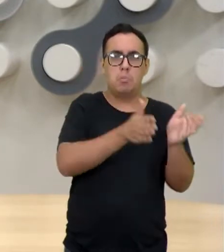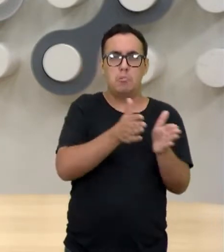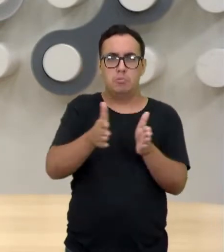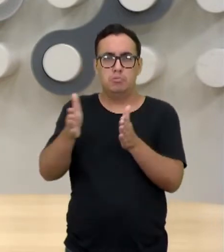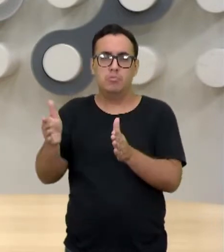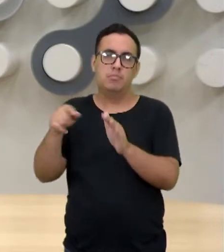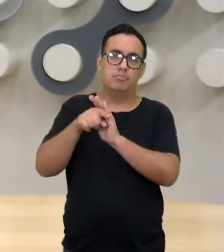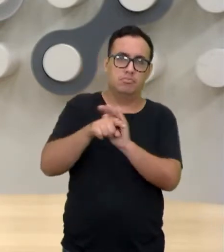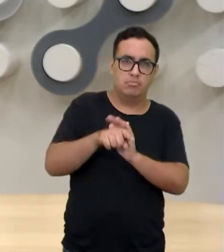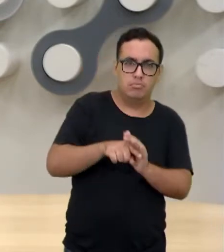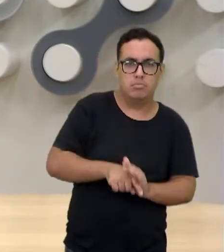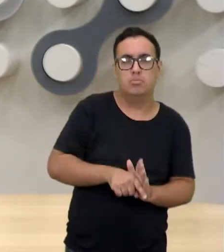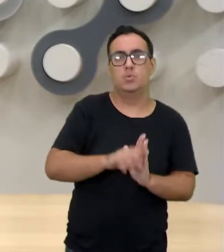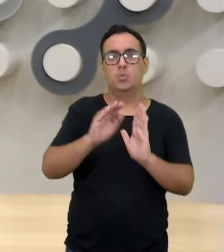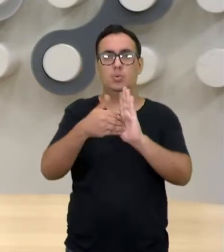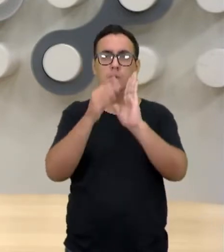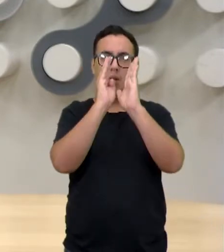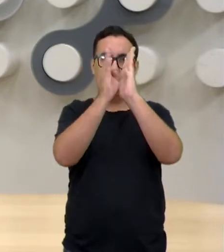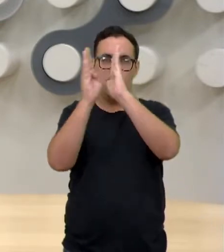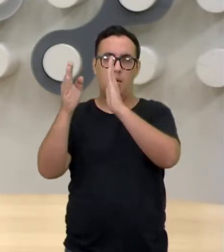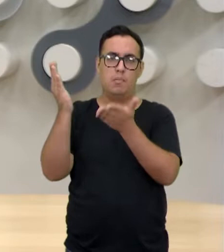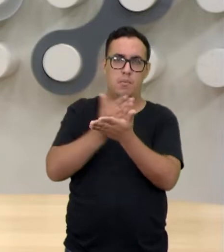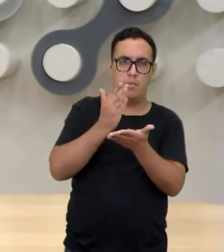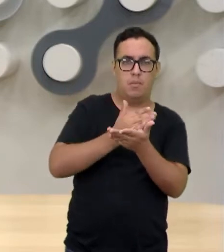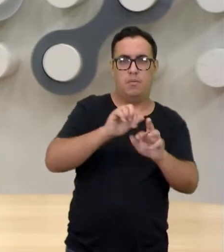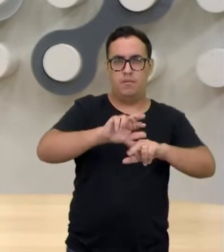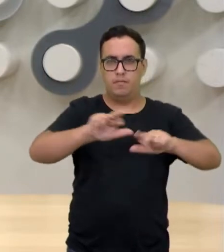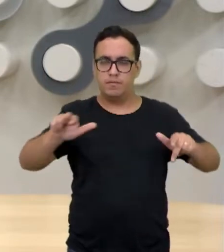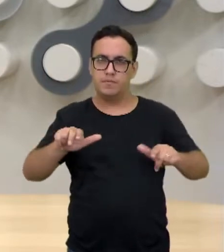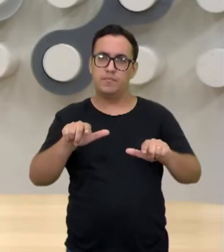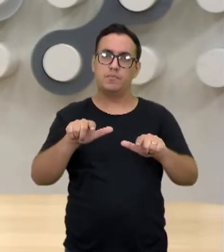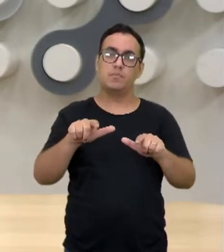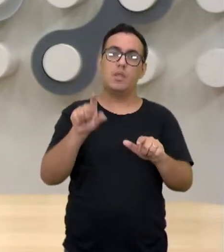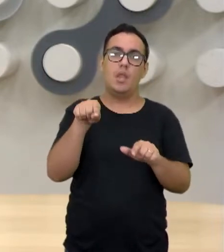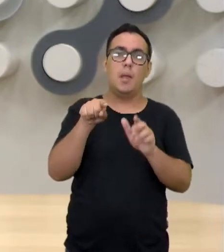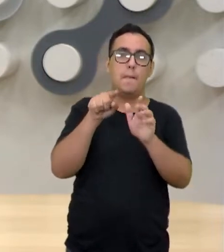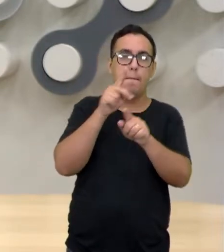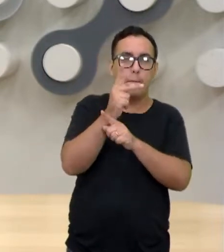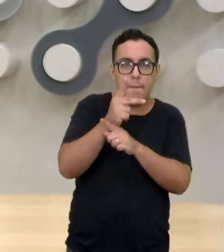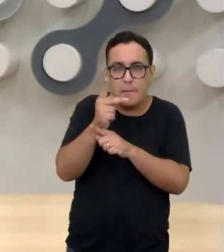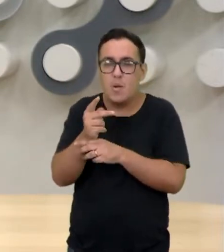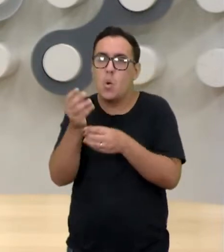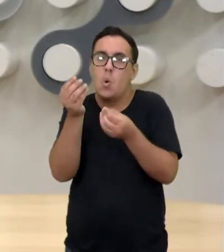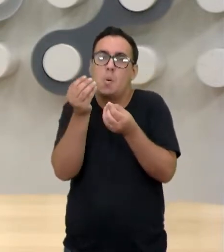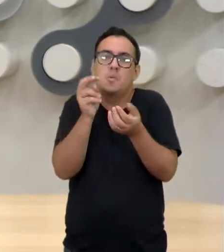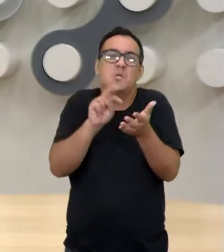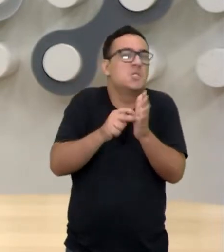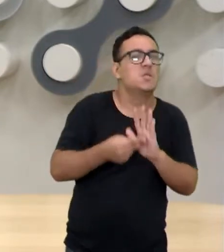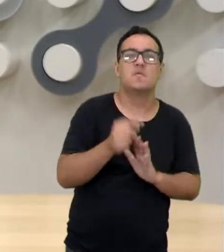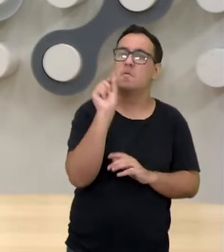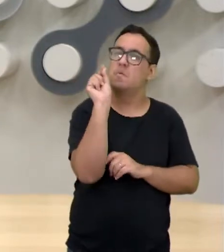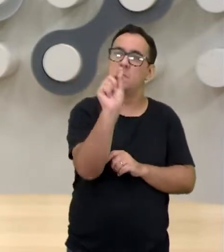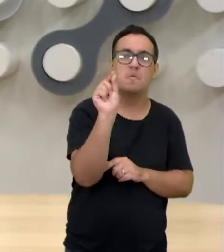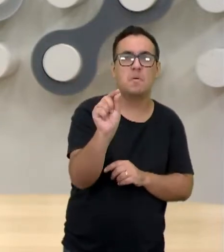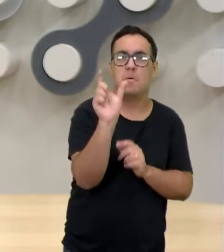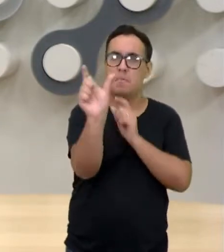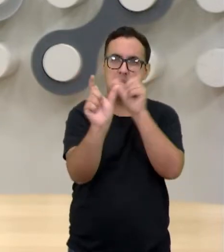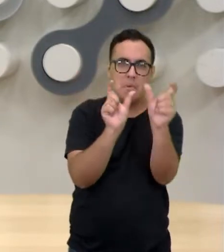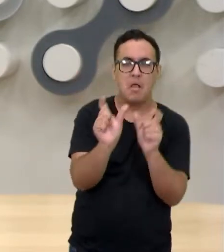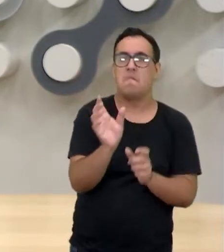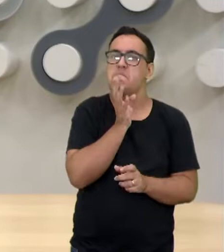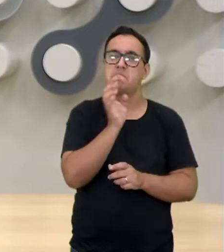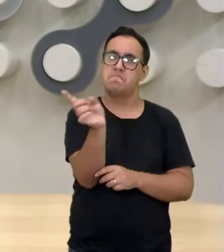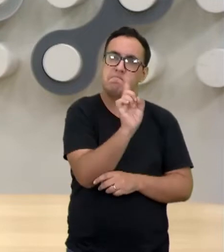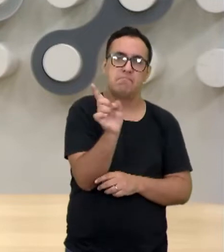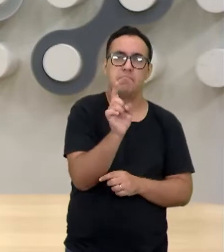da pesquisa bibliográfica, que é precisamente o de buscar o sentido, o significado das palavras desconhecidas, dos